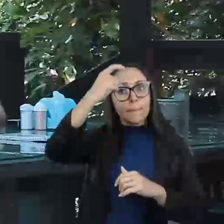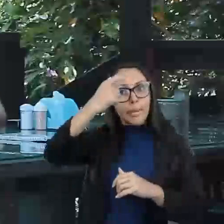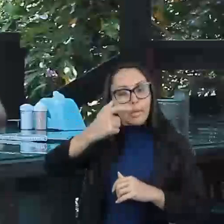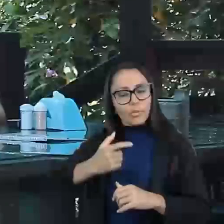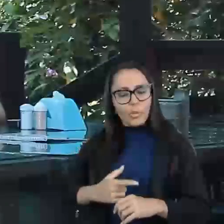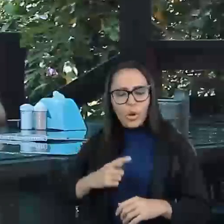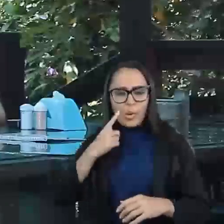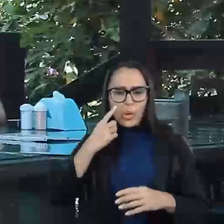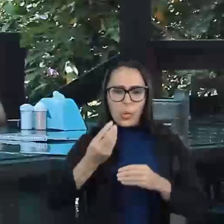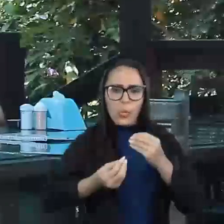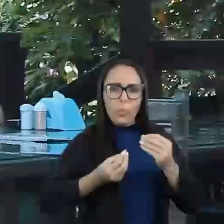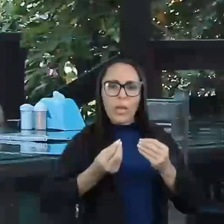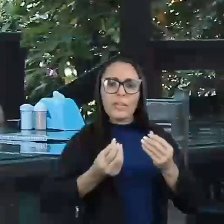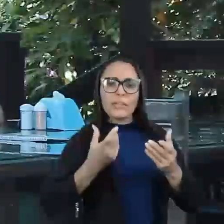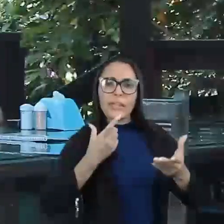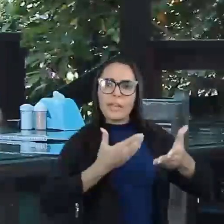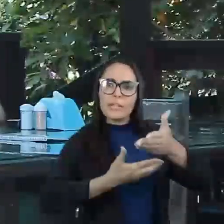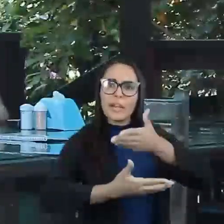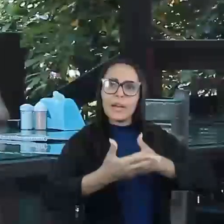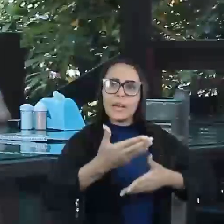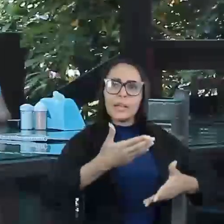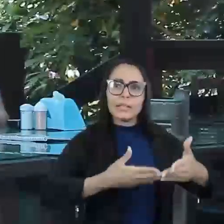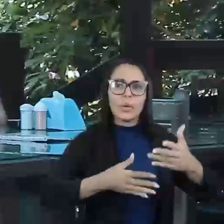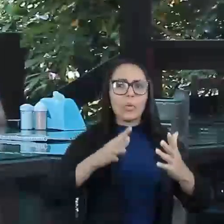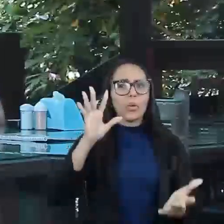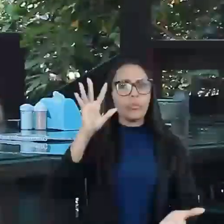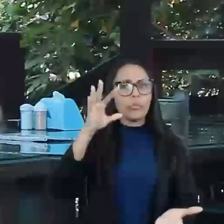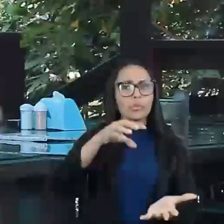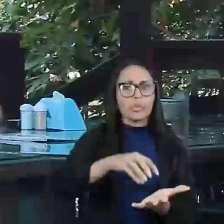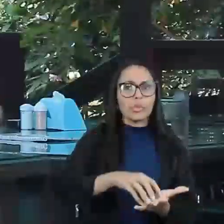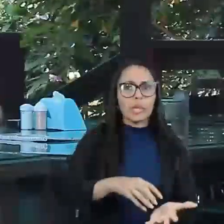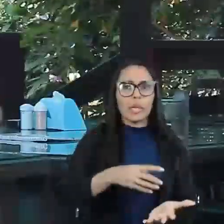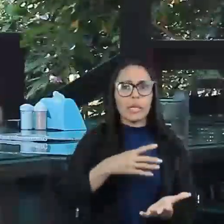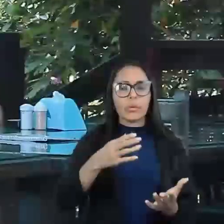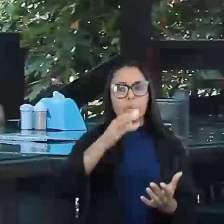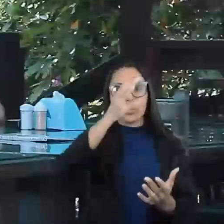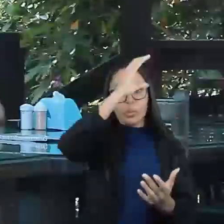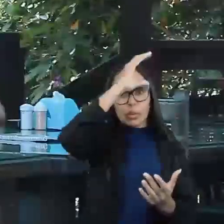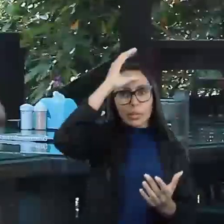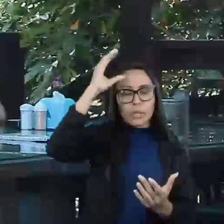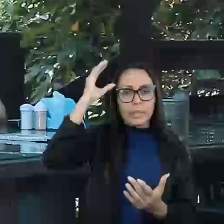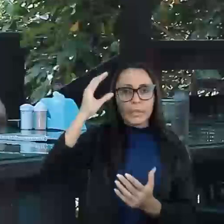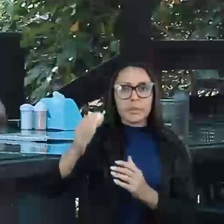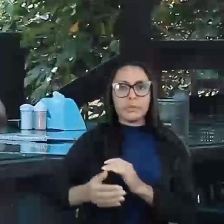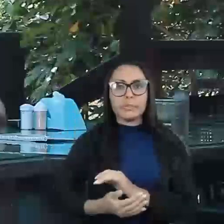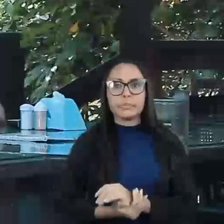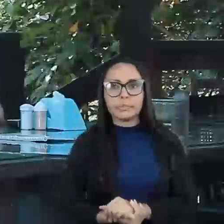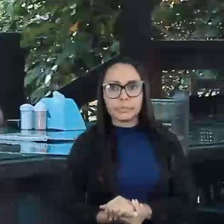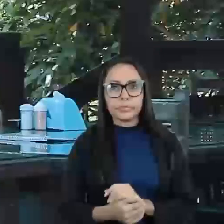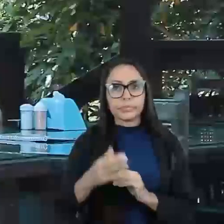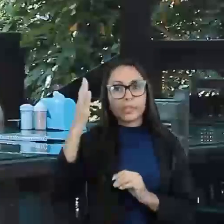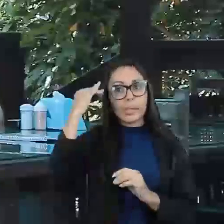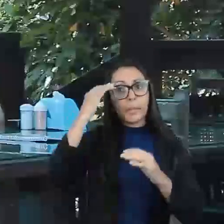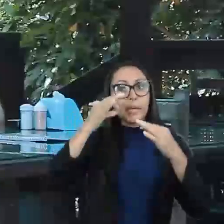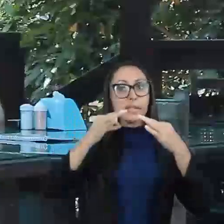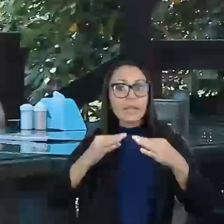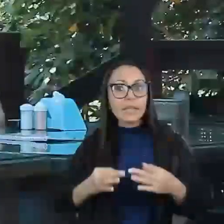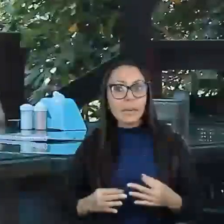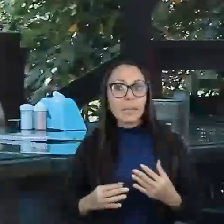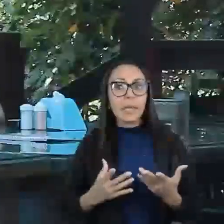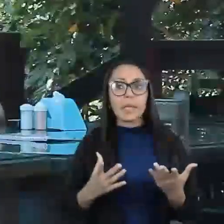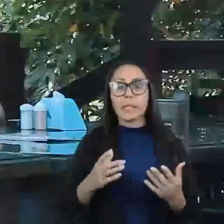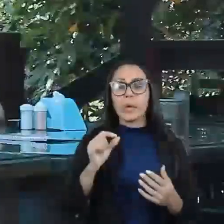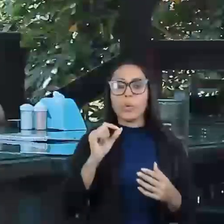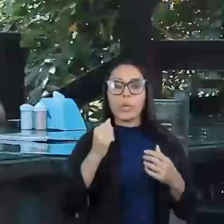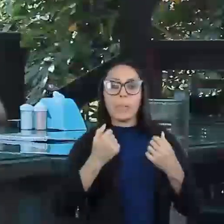você trata essa relação com funcionários, essa relação pessoal com o cliente para trazer, saber exatamente as necessidades dele,